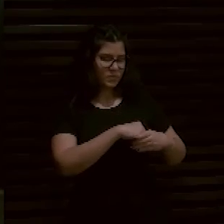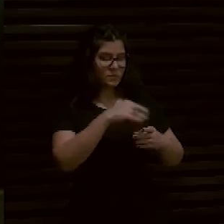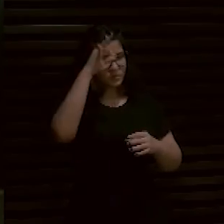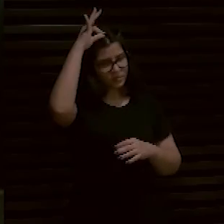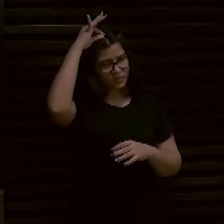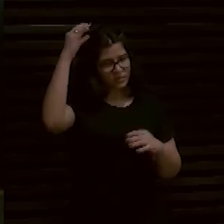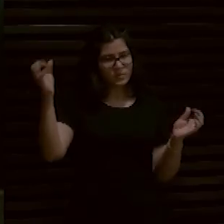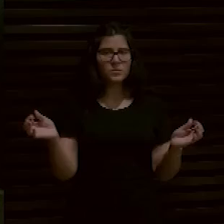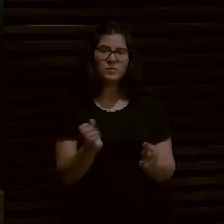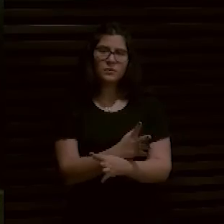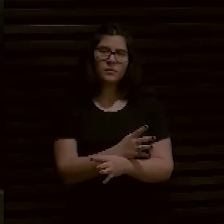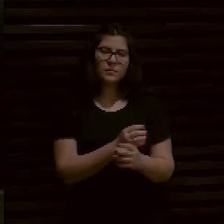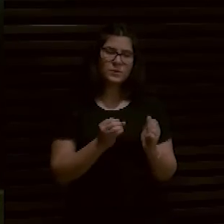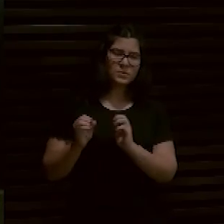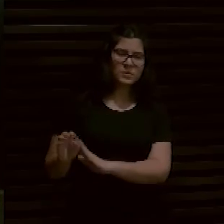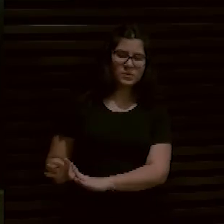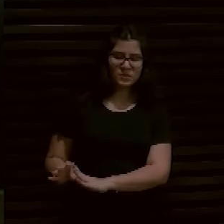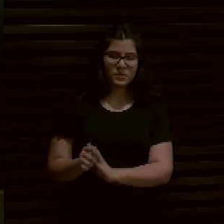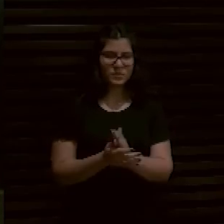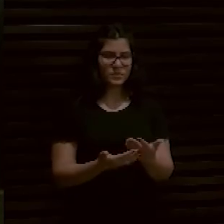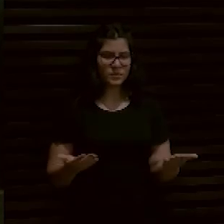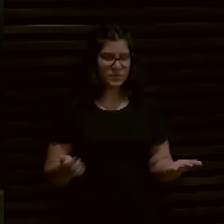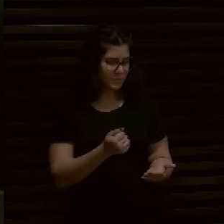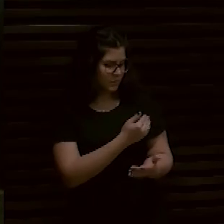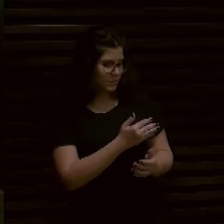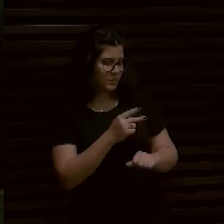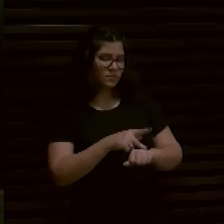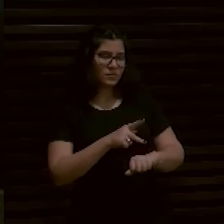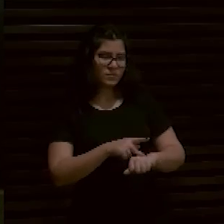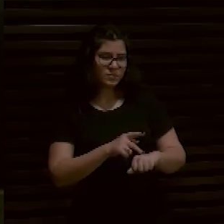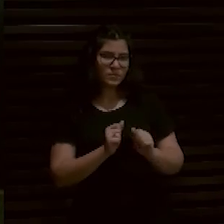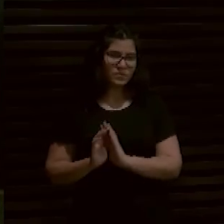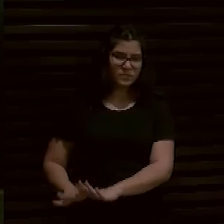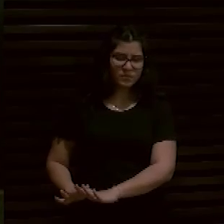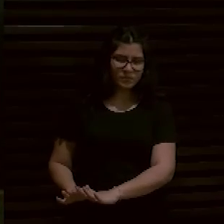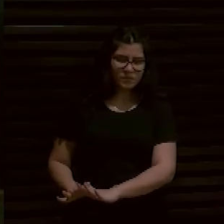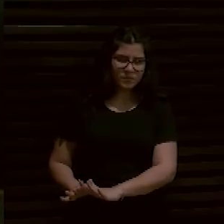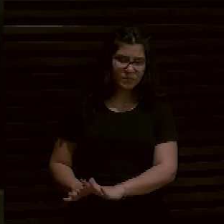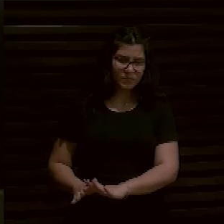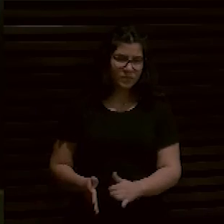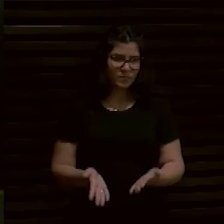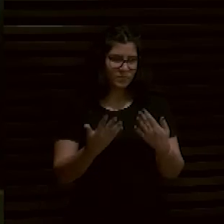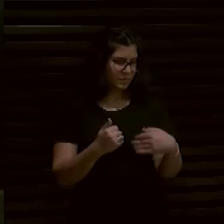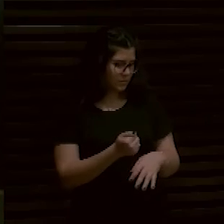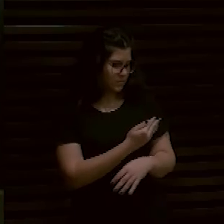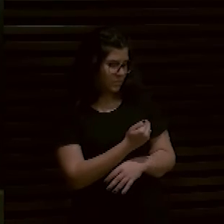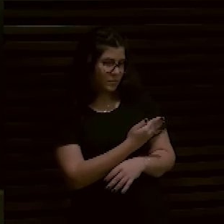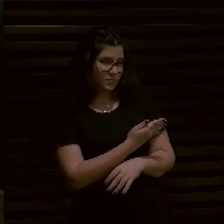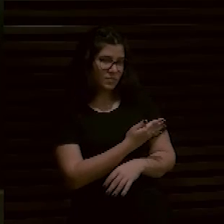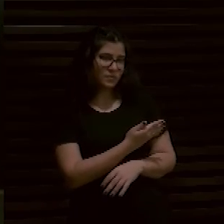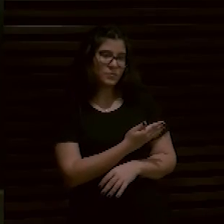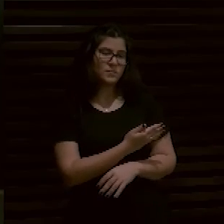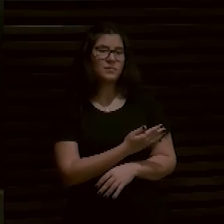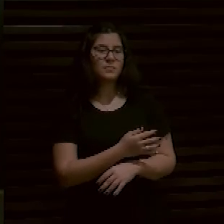novo. Tirarei de vocês o coração de pedra e lhes darei um coração